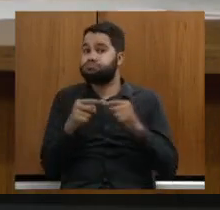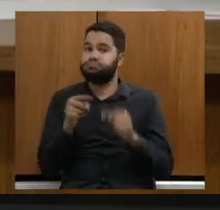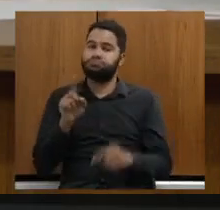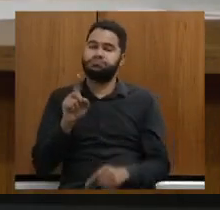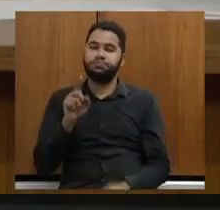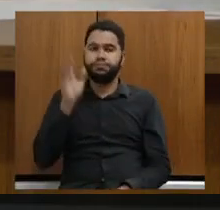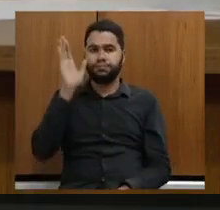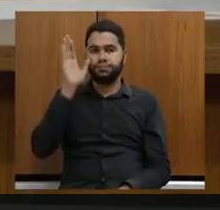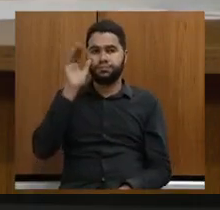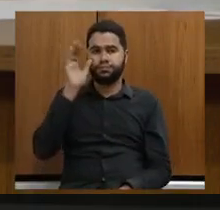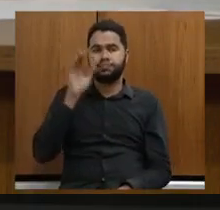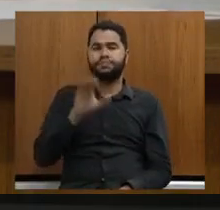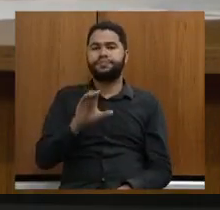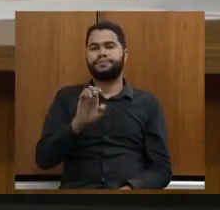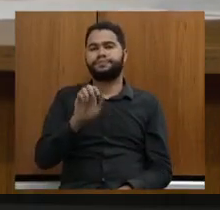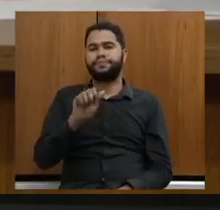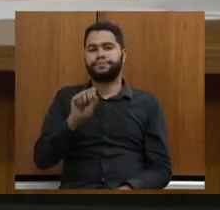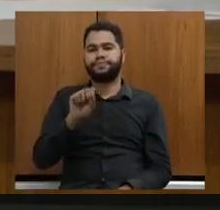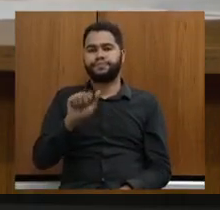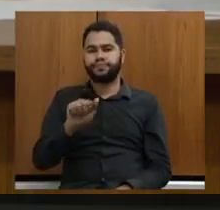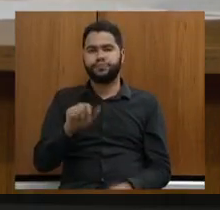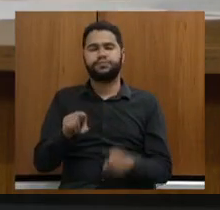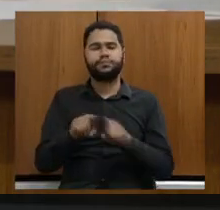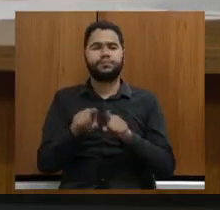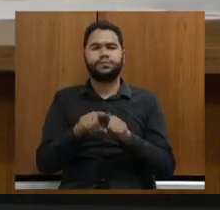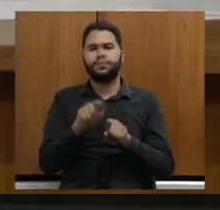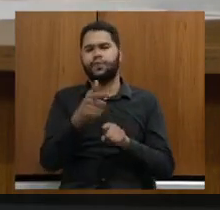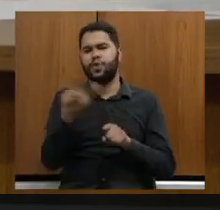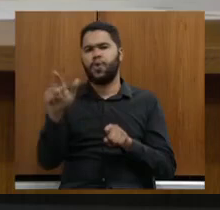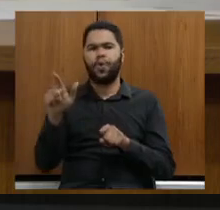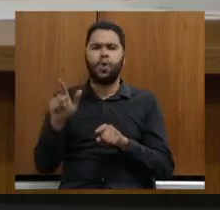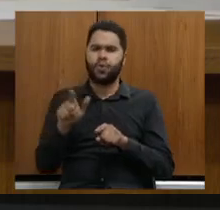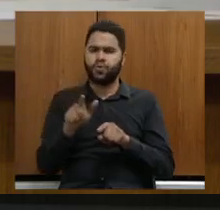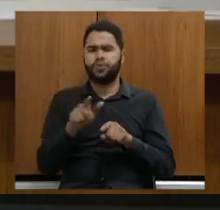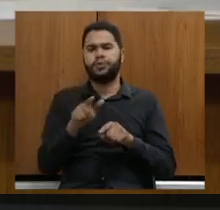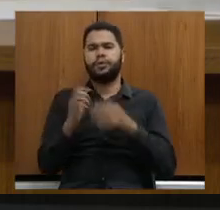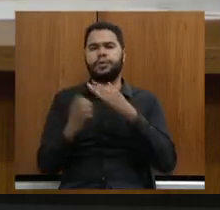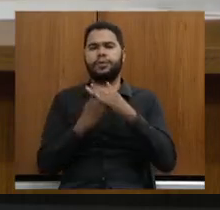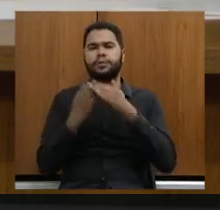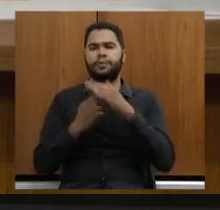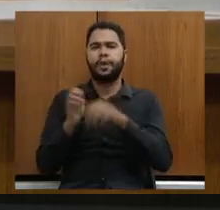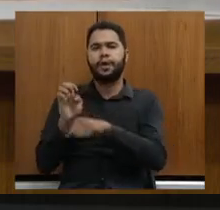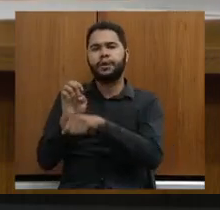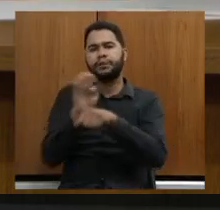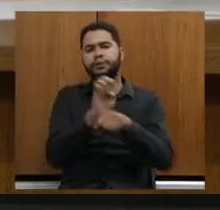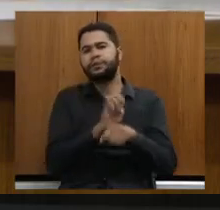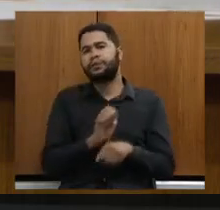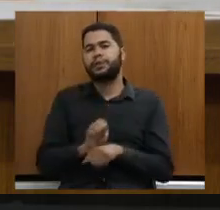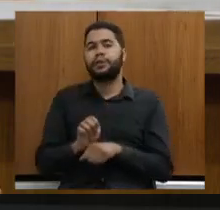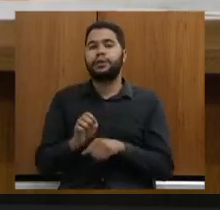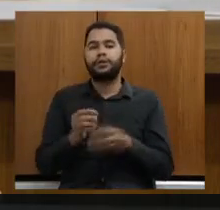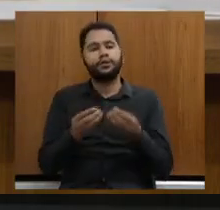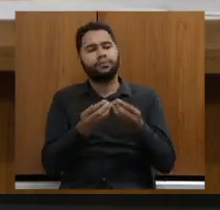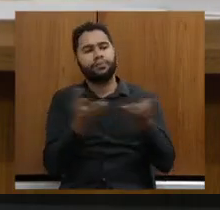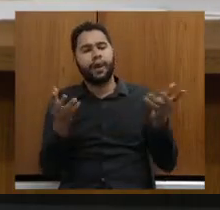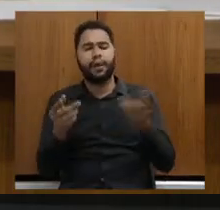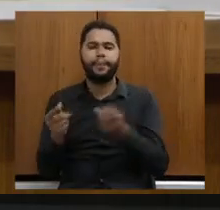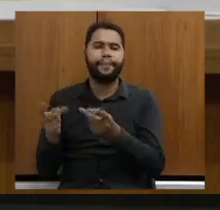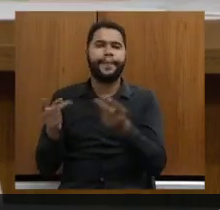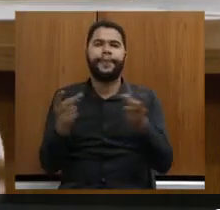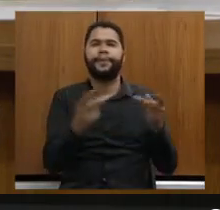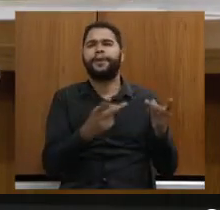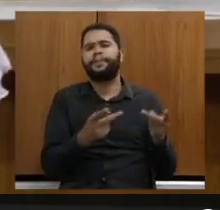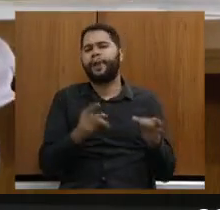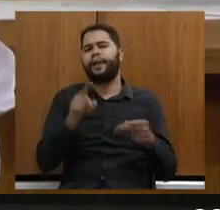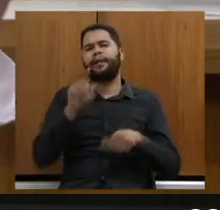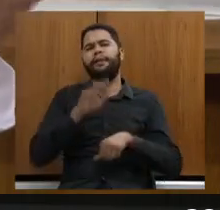que a gente observa na Ceasa assim como outros estatais é que uma empresa de abastecimento de comercialização Esse